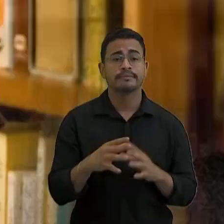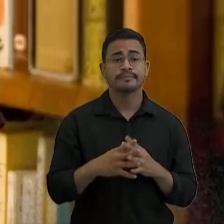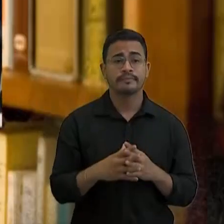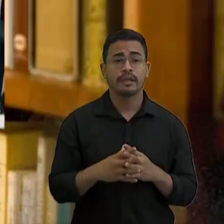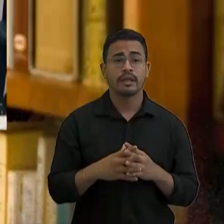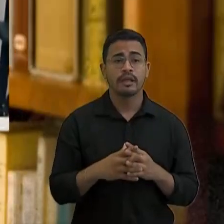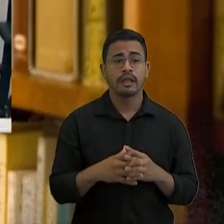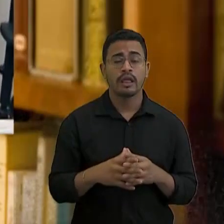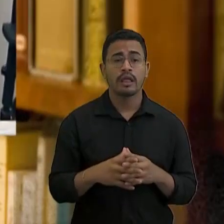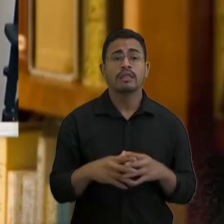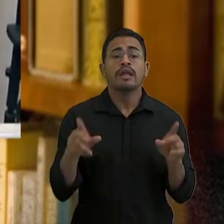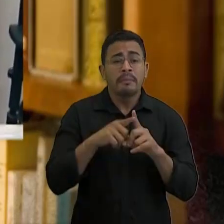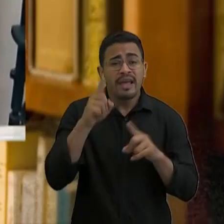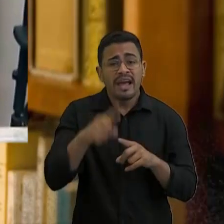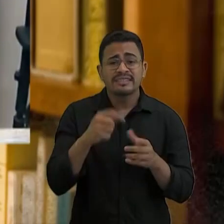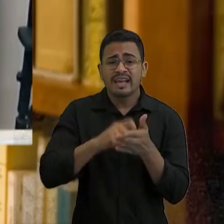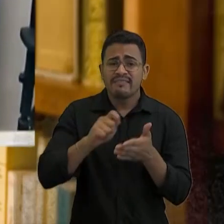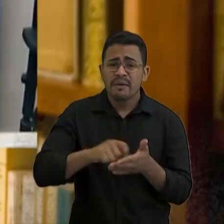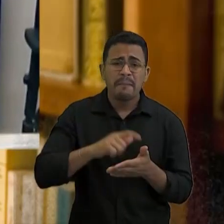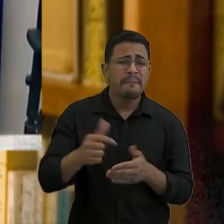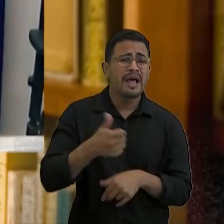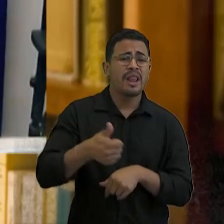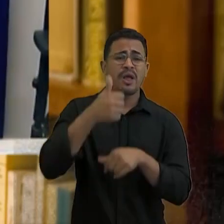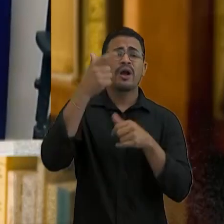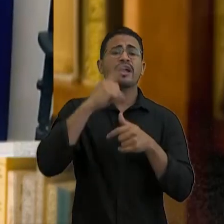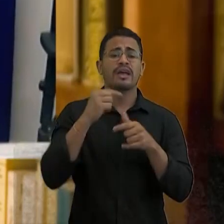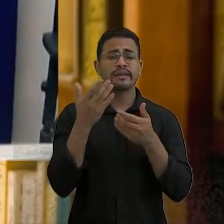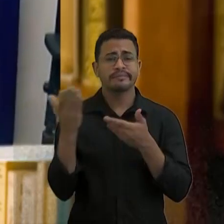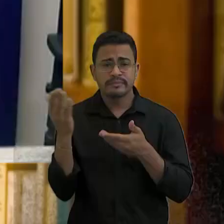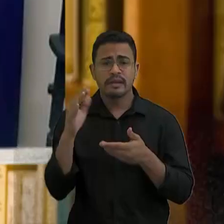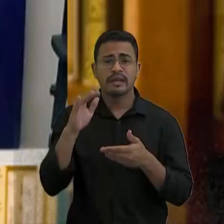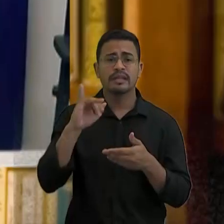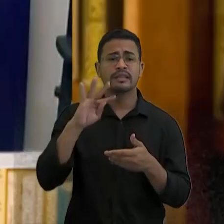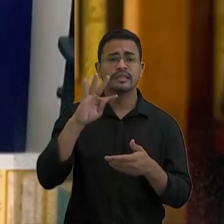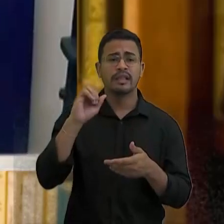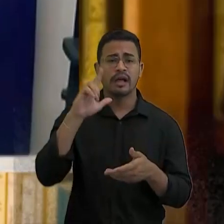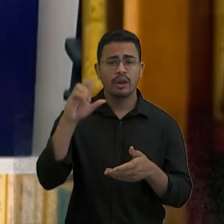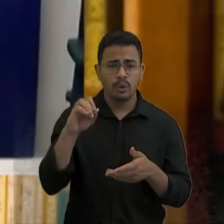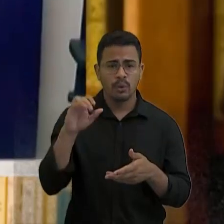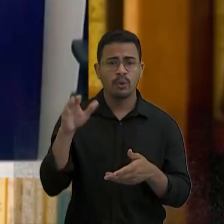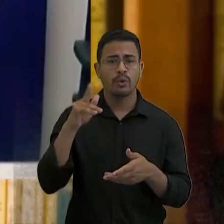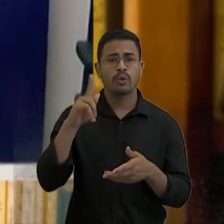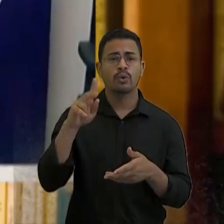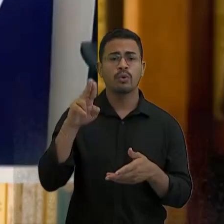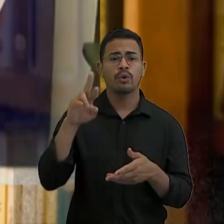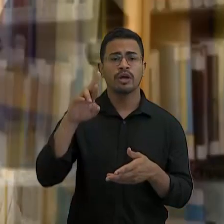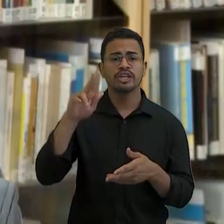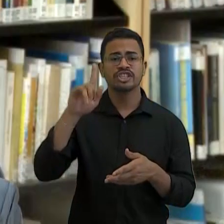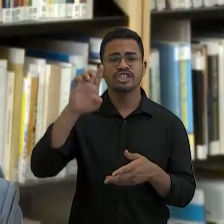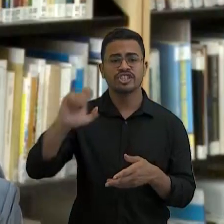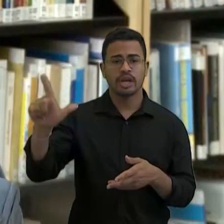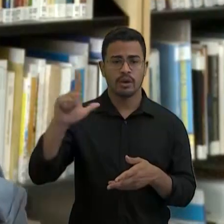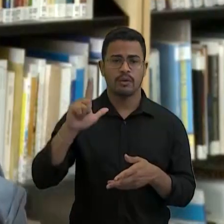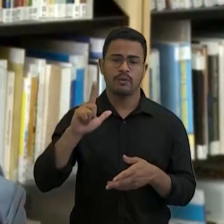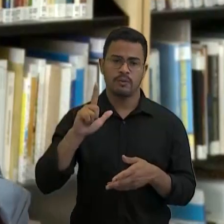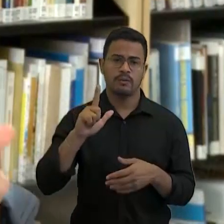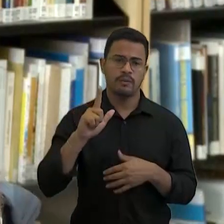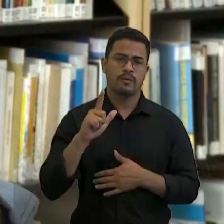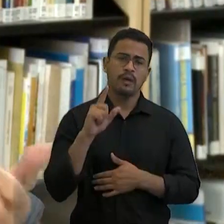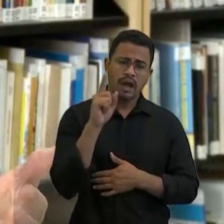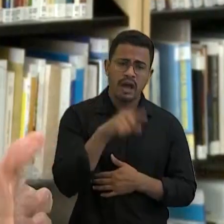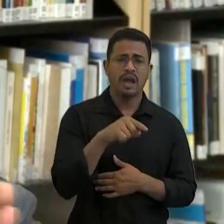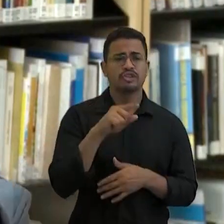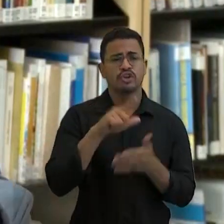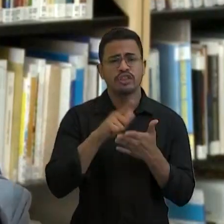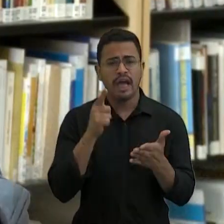ou melhormente sobre mim, foi Ítalo Gurgel, que é jornalista, professor de literatura,